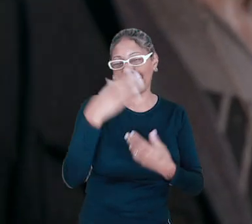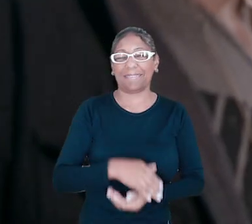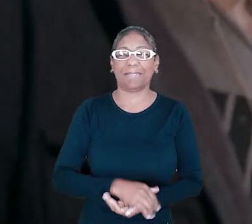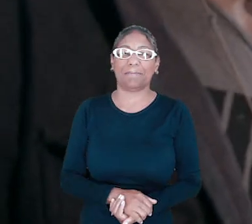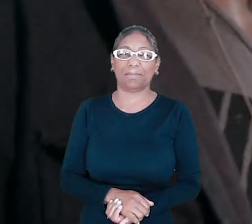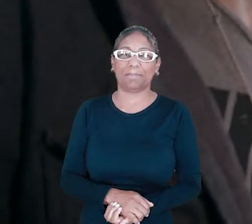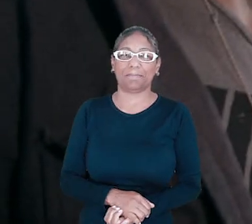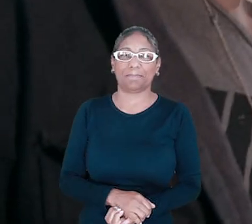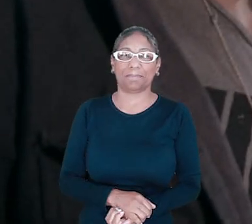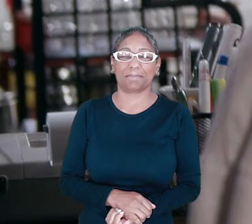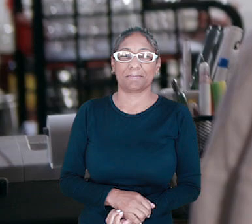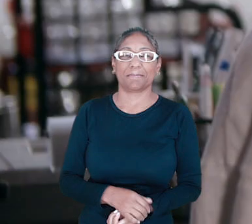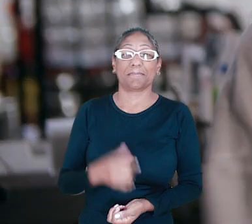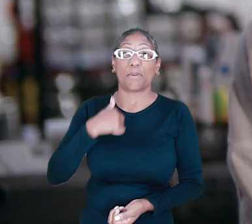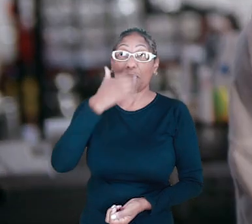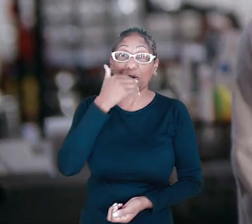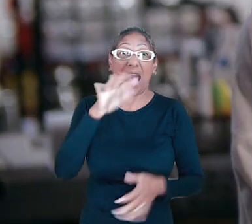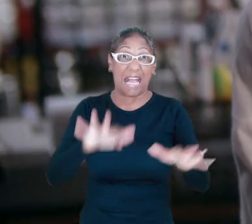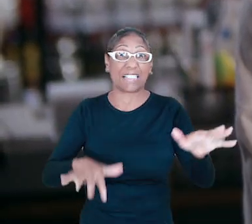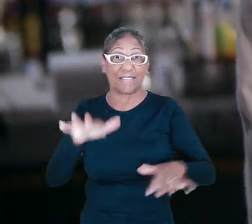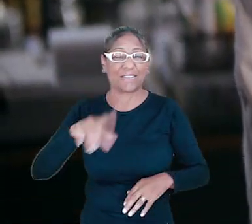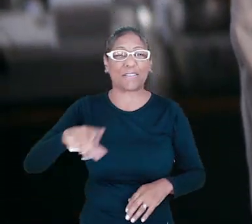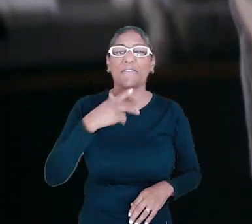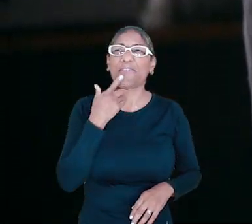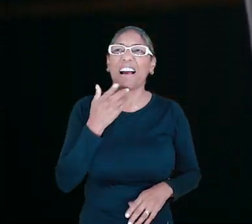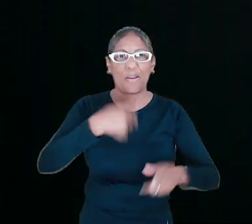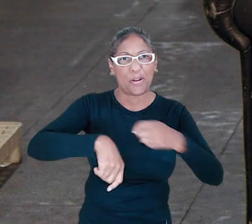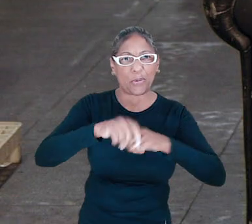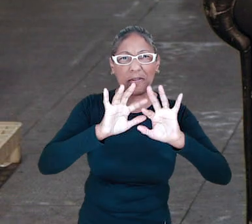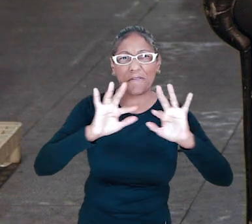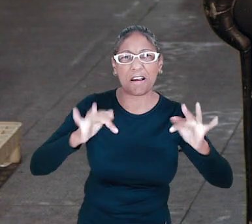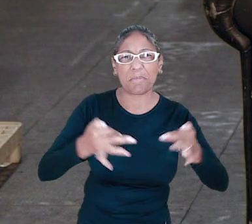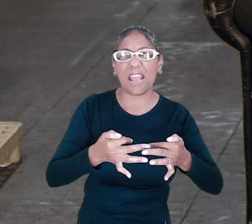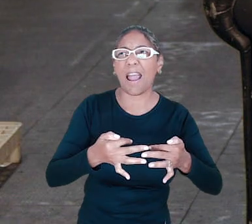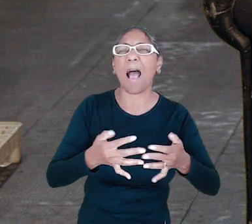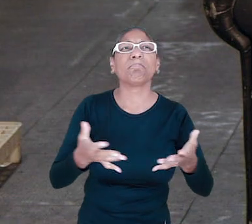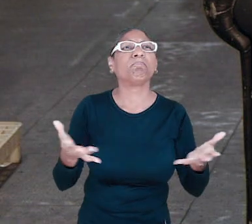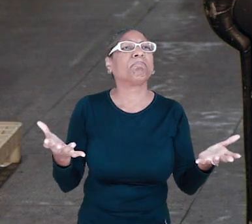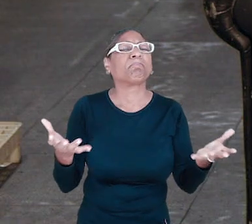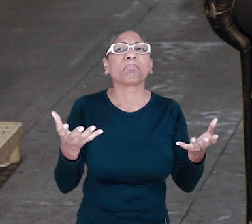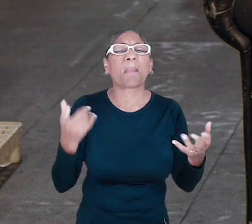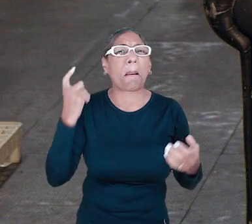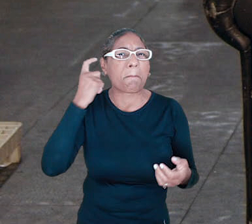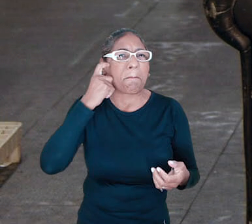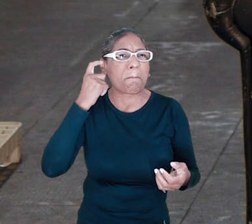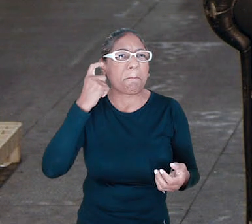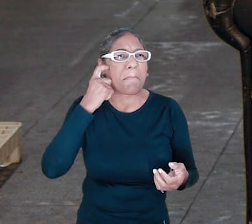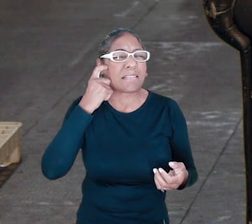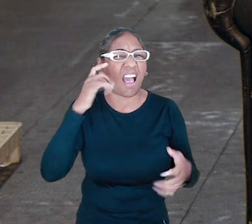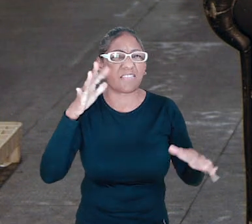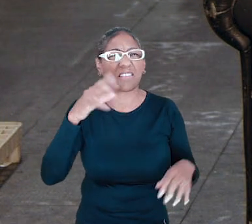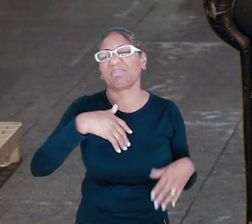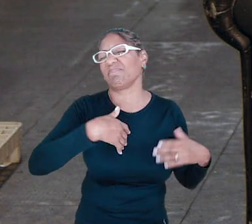obrigada! Eu acho que às vezes quando a gente fala que é um negócio familiar, a gente acaba assim, até perdendo assim, não